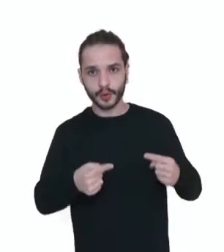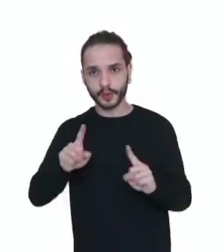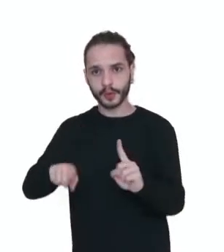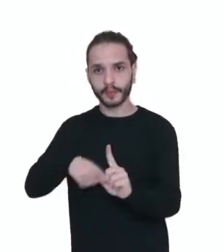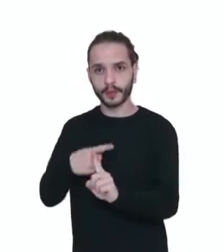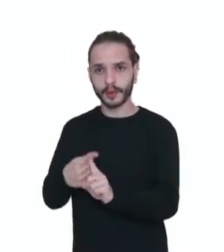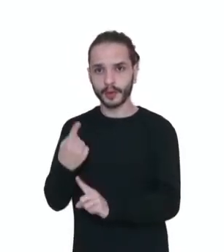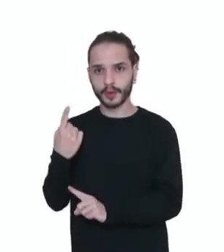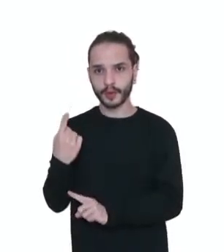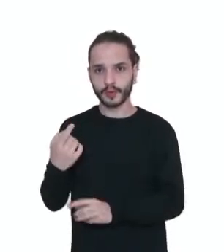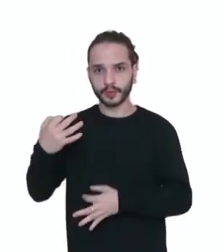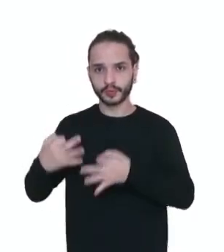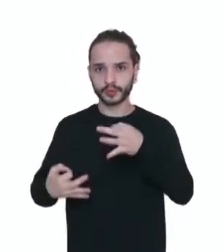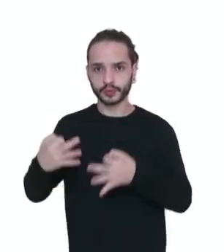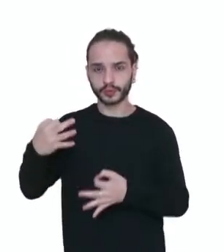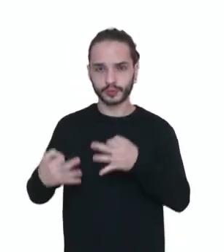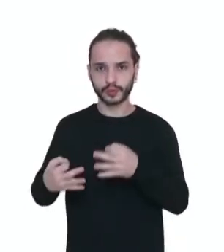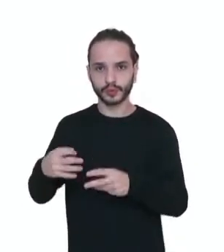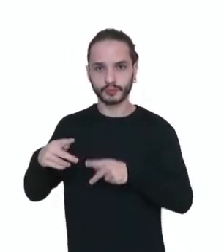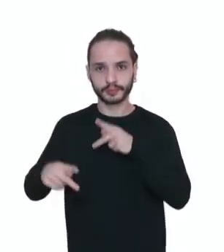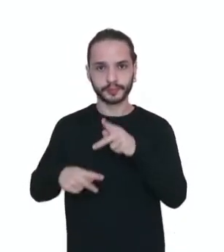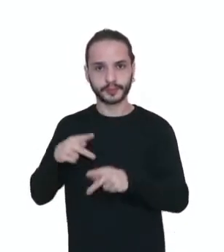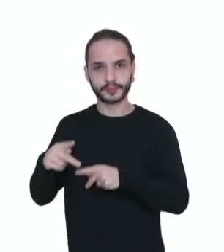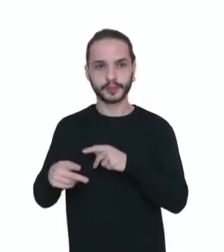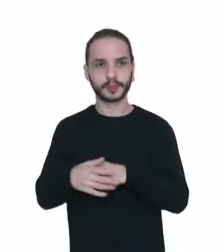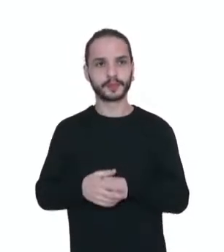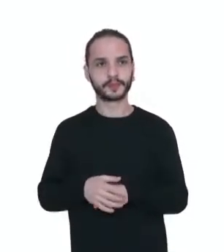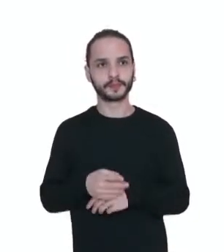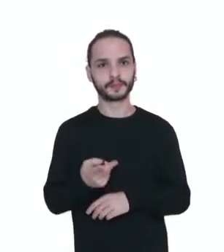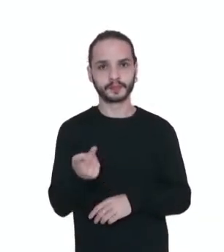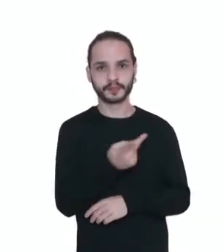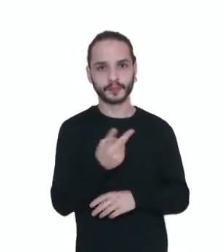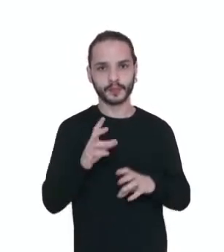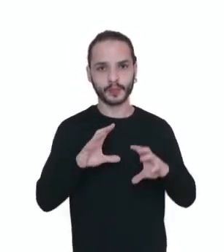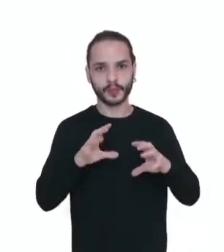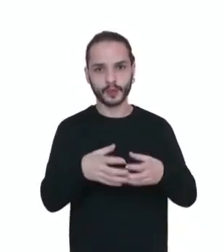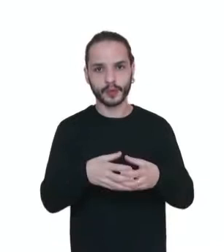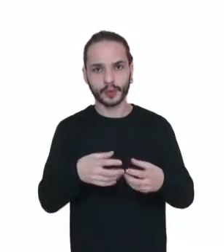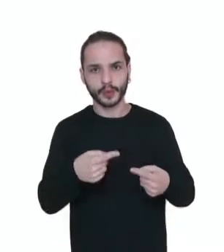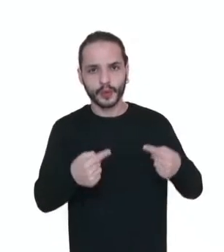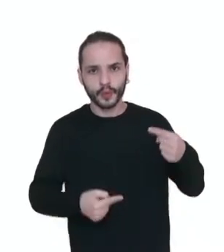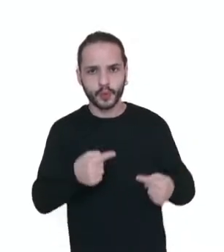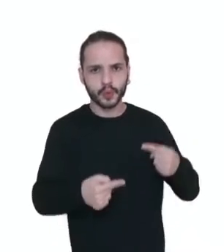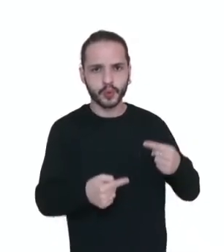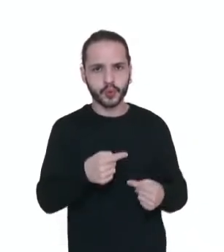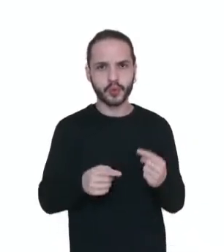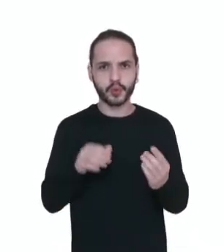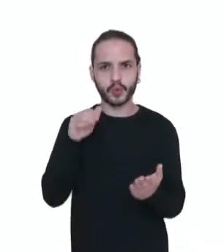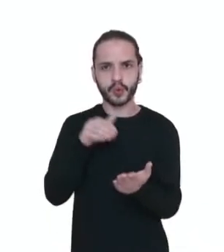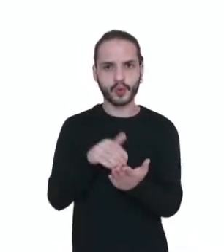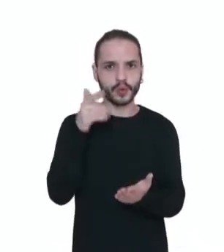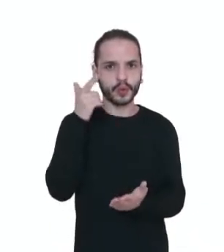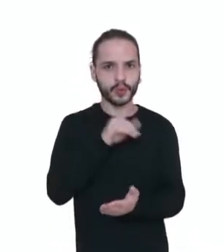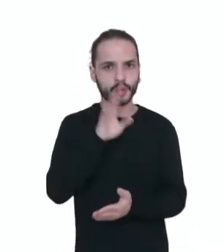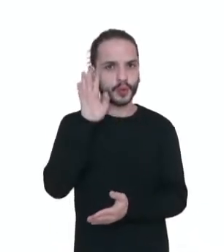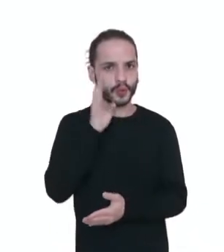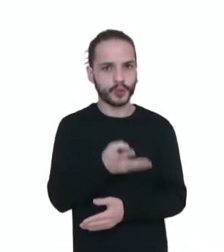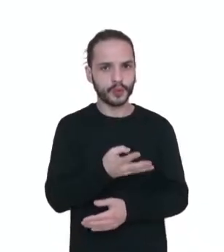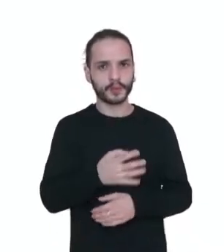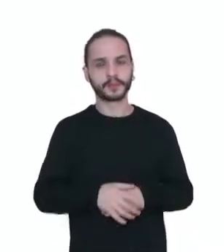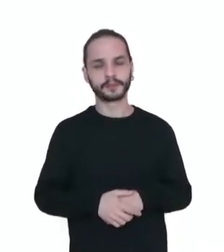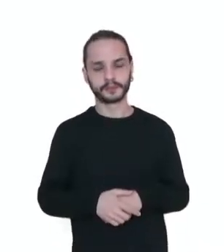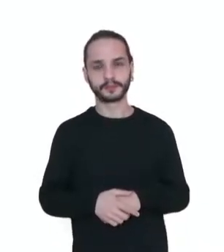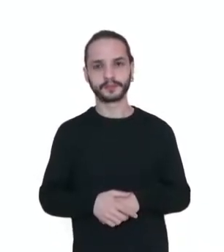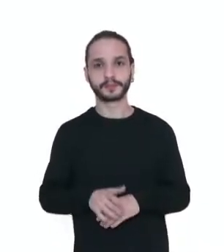um veredito, até chegar a uma solução final, certo? O papel do mediador, então tem que ter aí